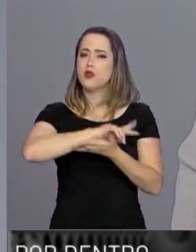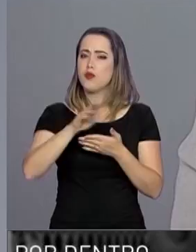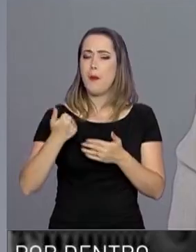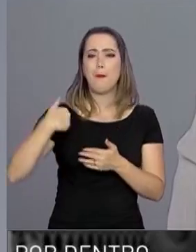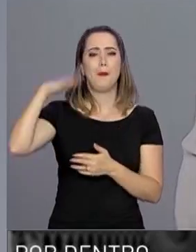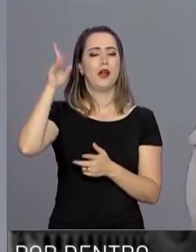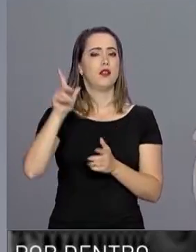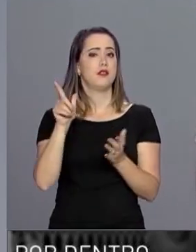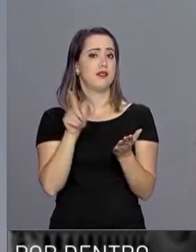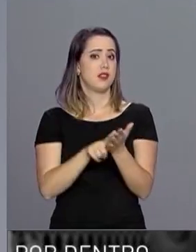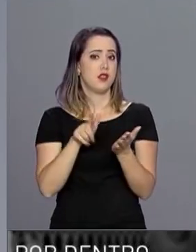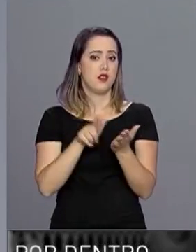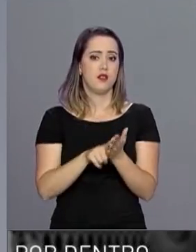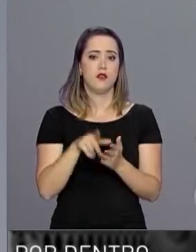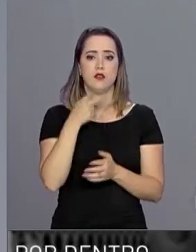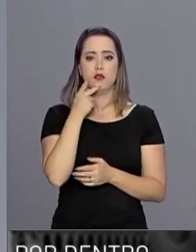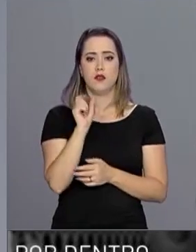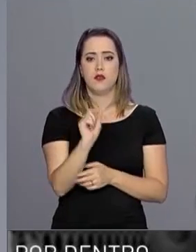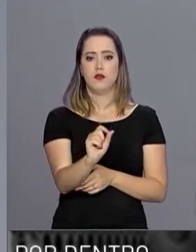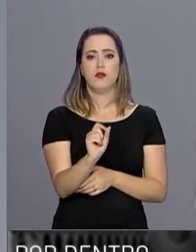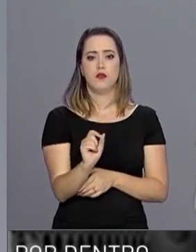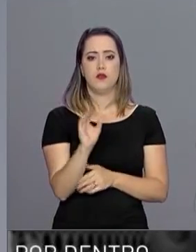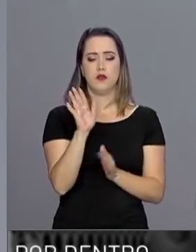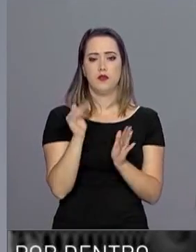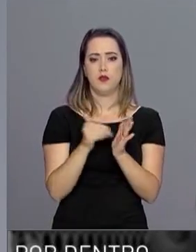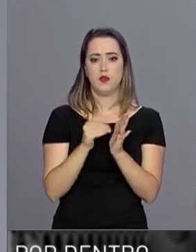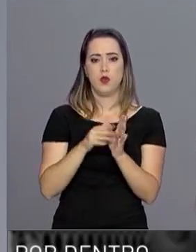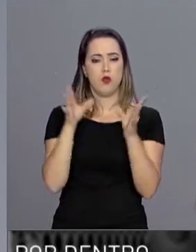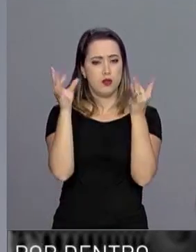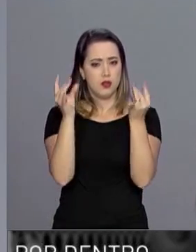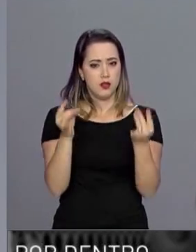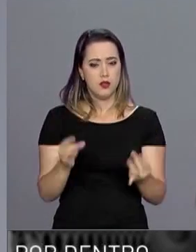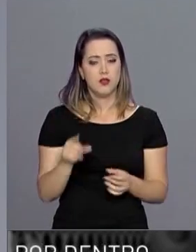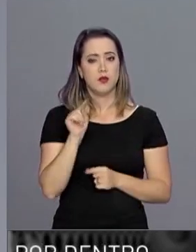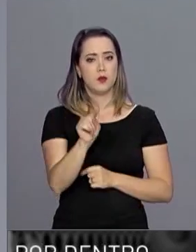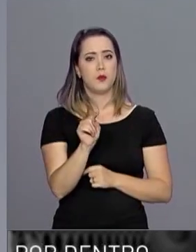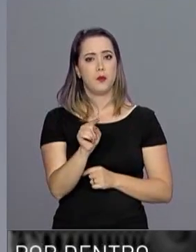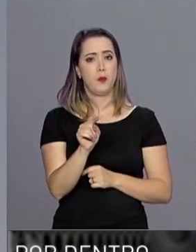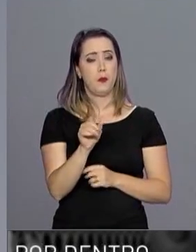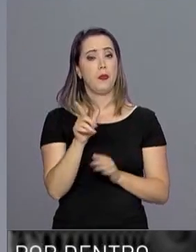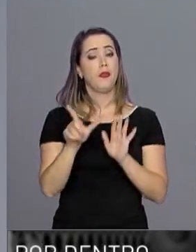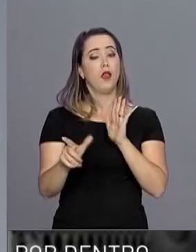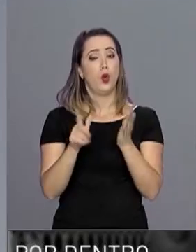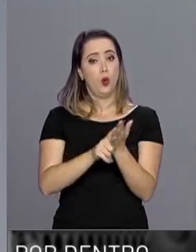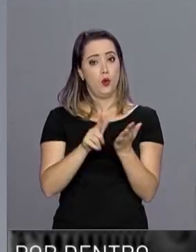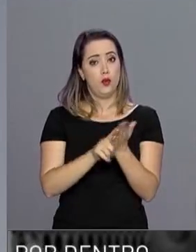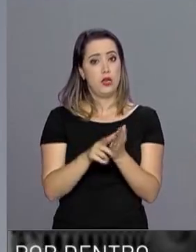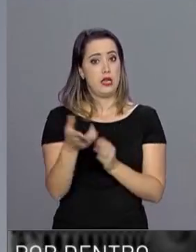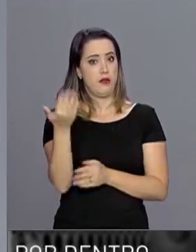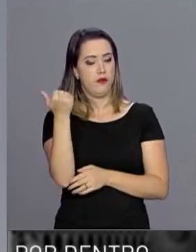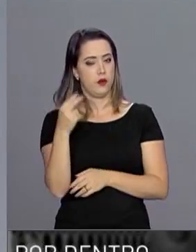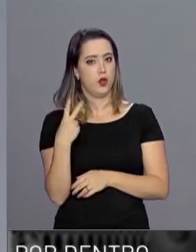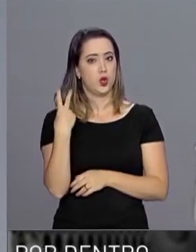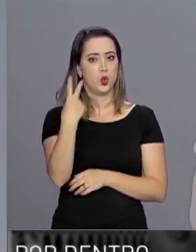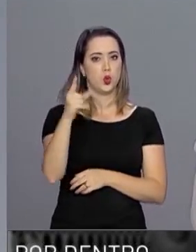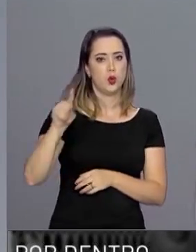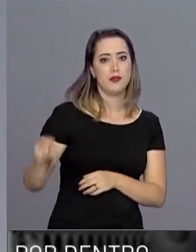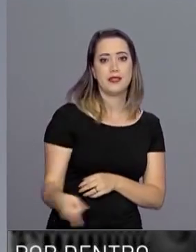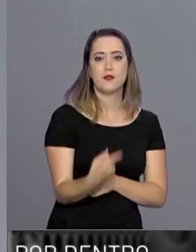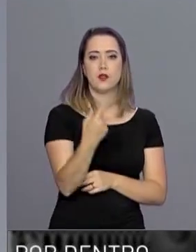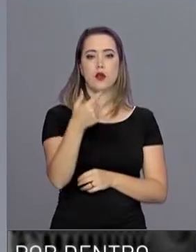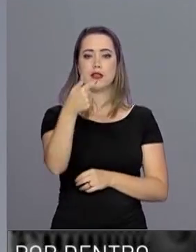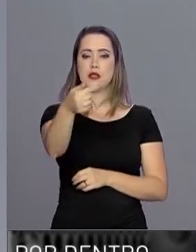mais livros e eu queria deixar só um último detalhe sobre isso. O livro didático custava 2,7